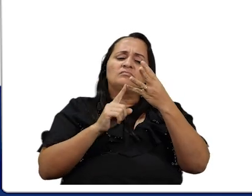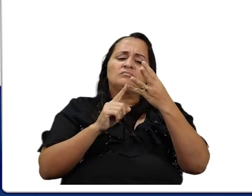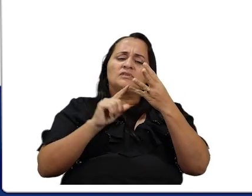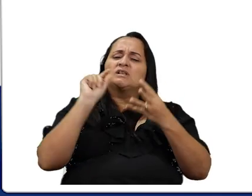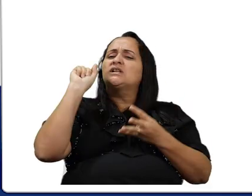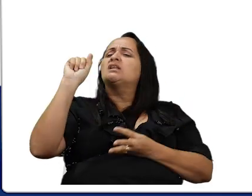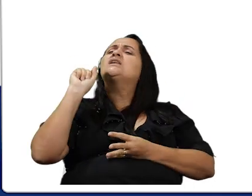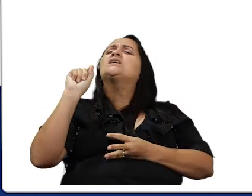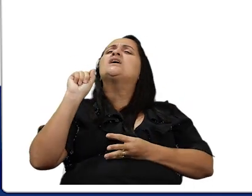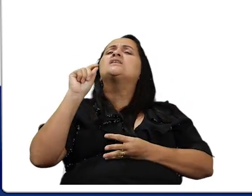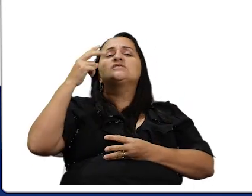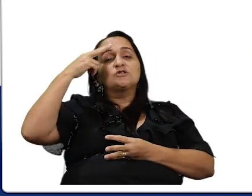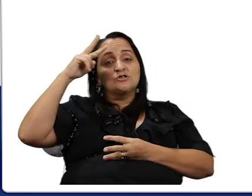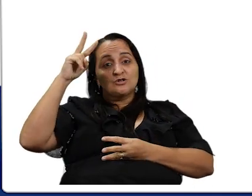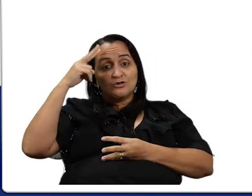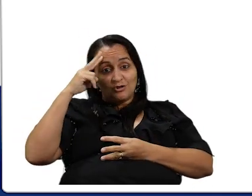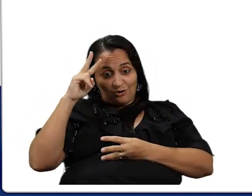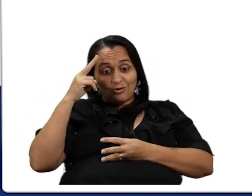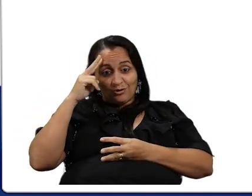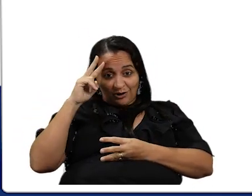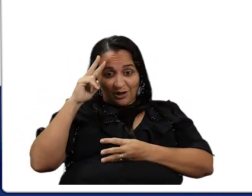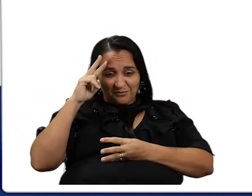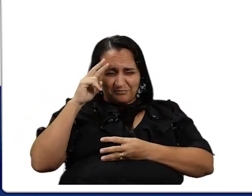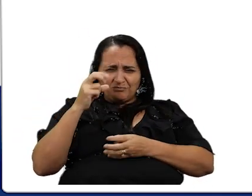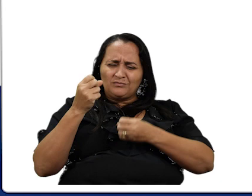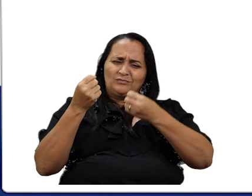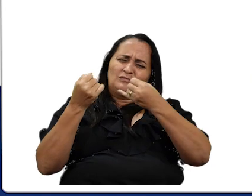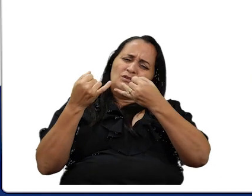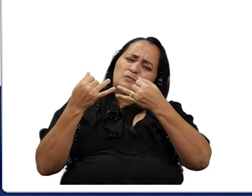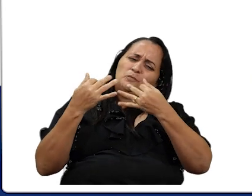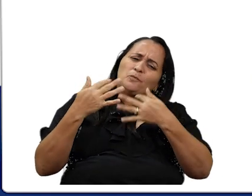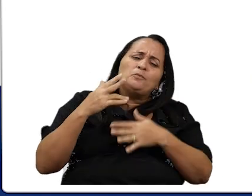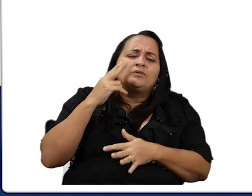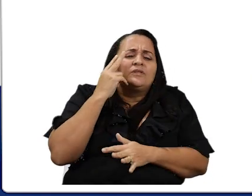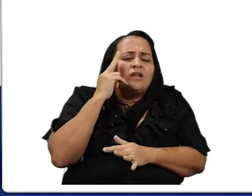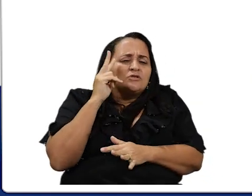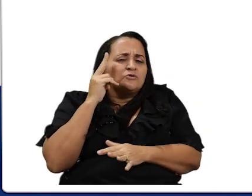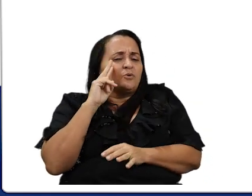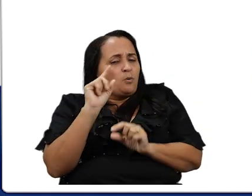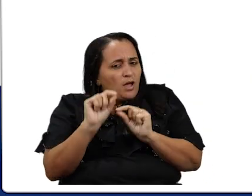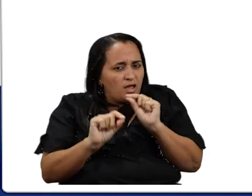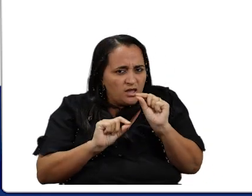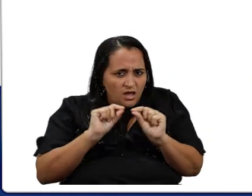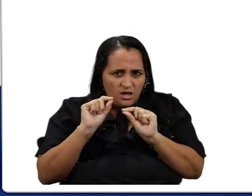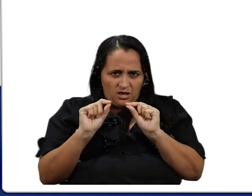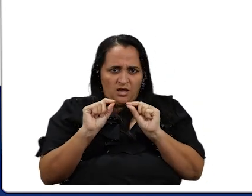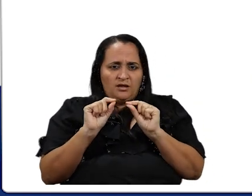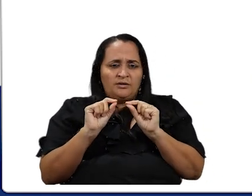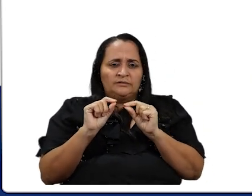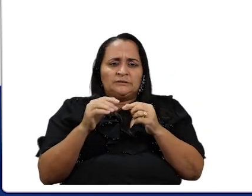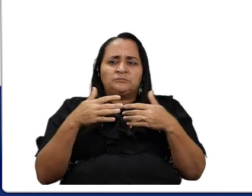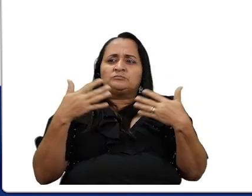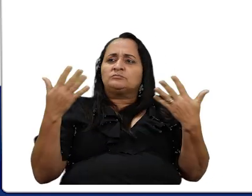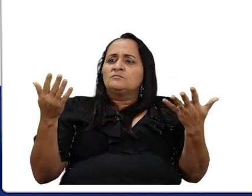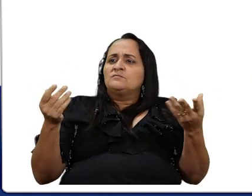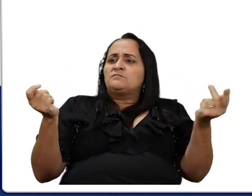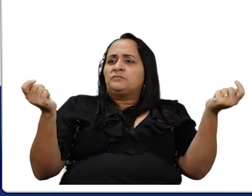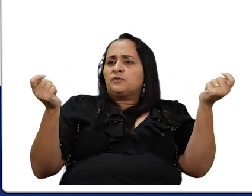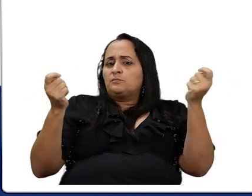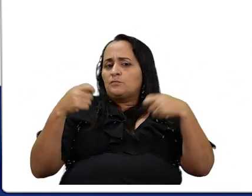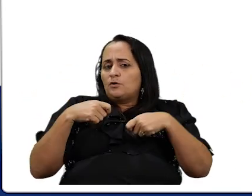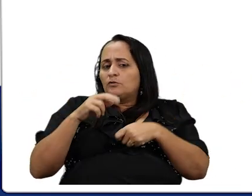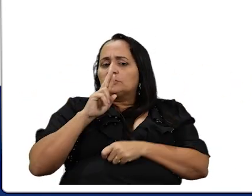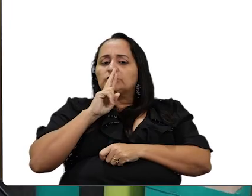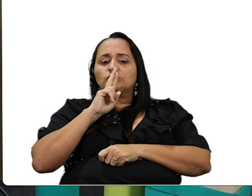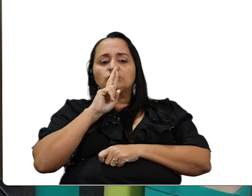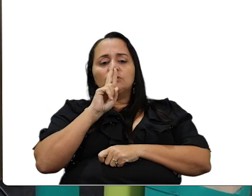contas, quem é que faz esse trabalho de contar a história? E aí, como é que a gente pode responder essas